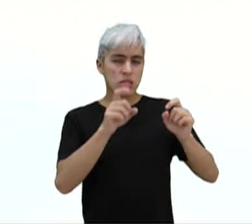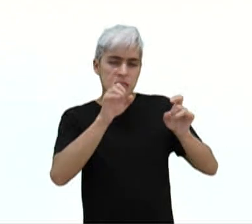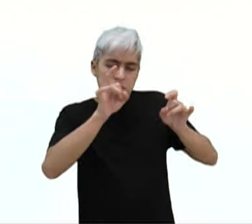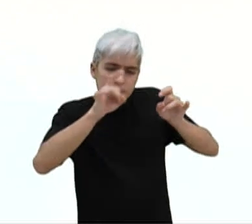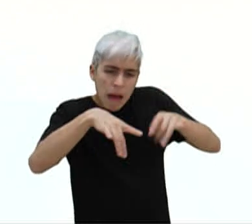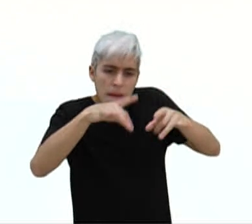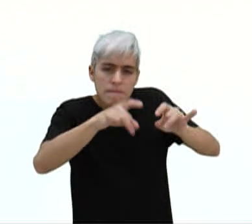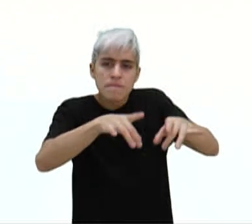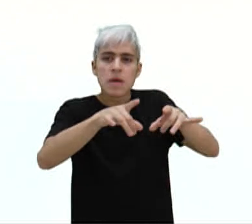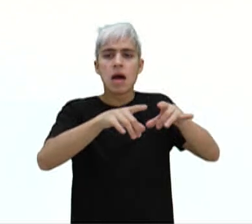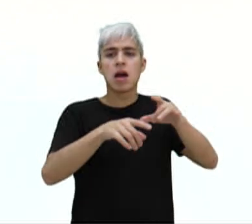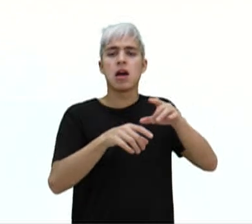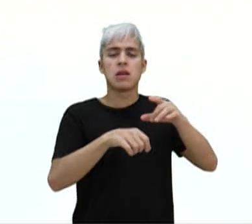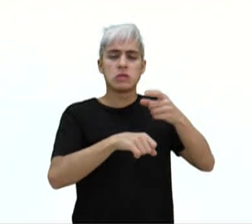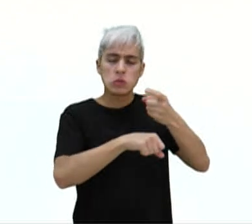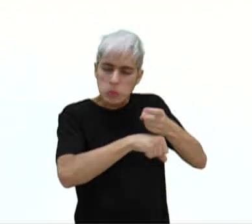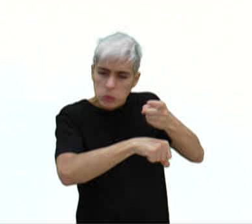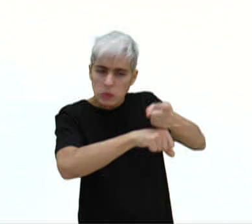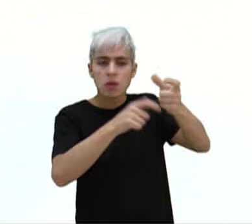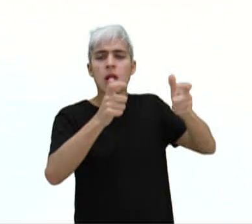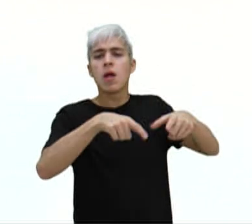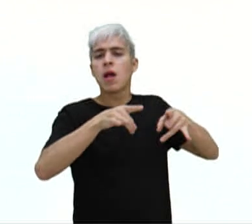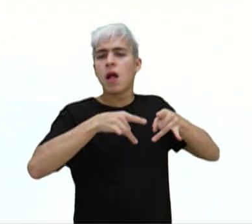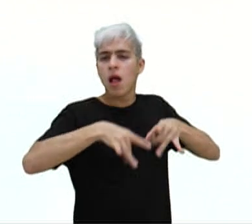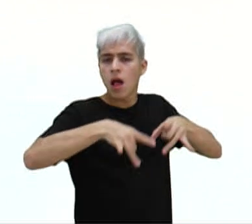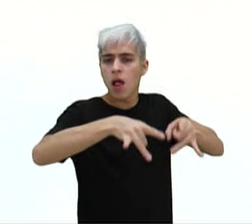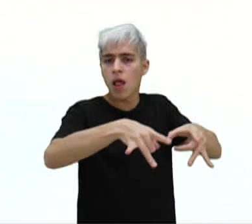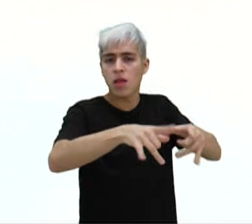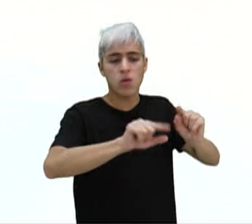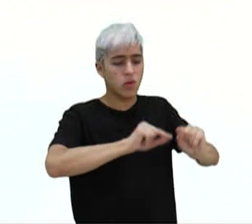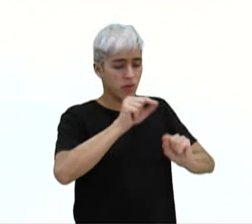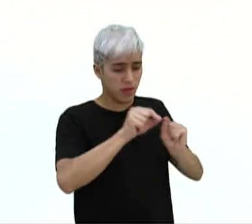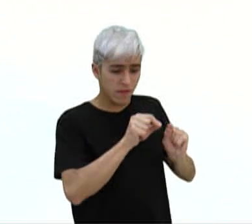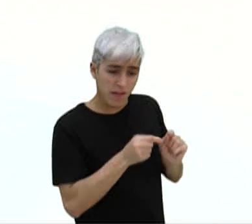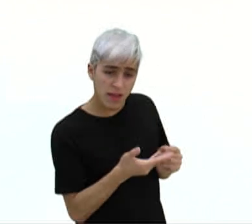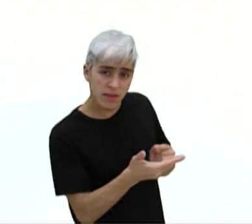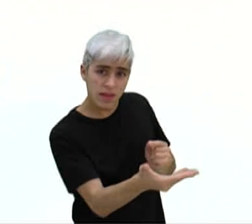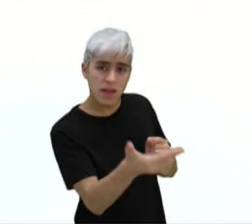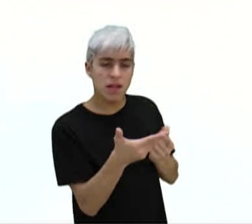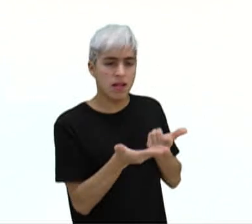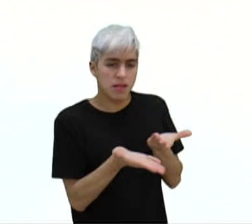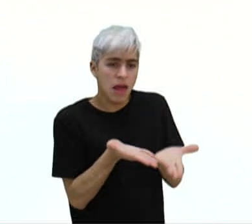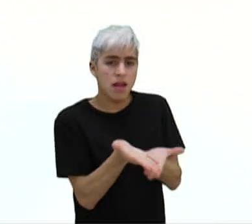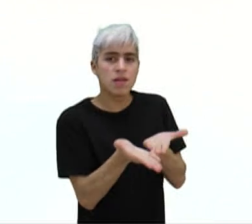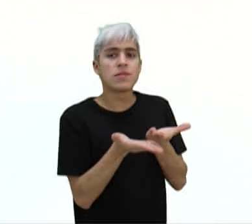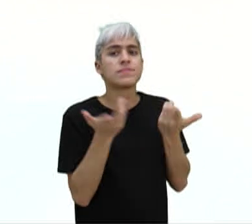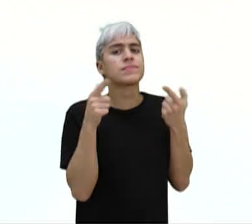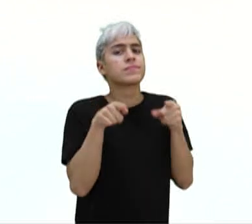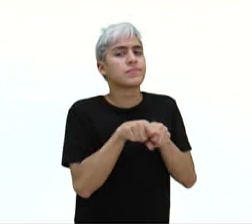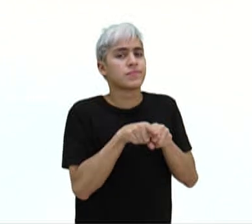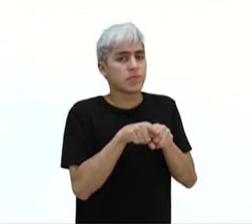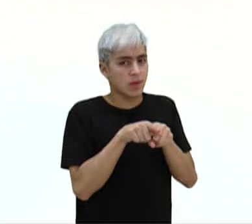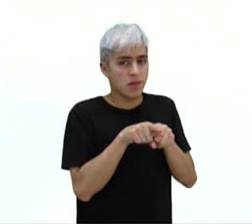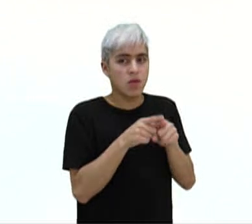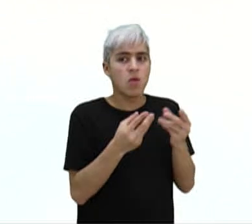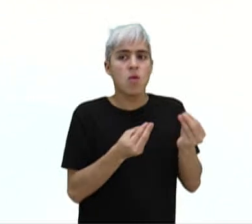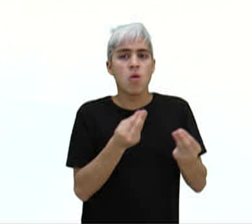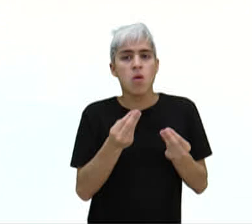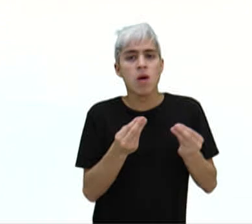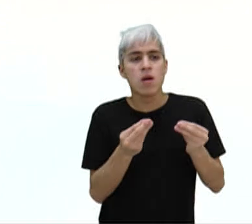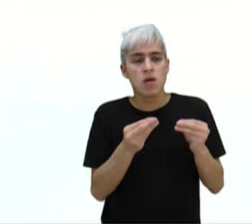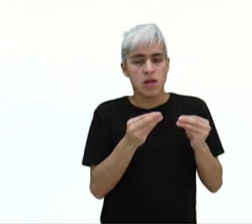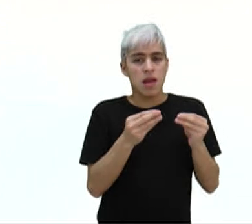ou seja, o despejo desses resíduos sólidos e o que fazer com eles, tratá-los, e a questão da drenagem